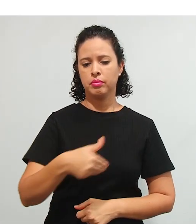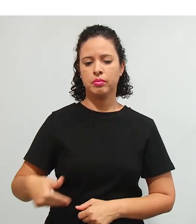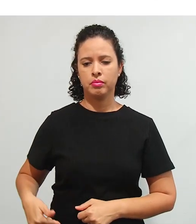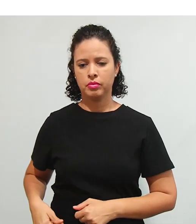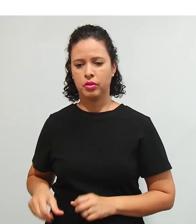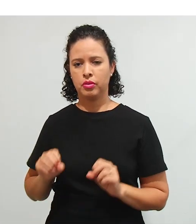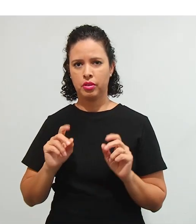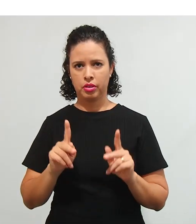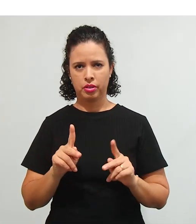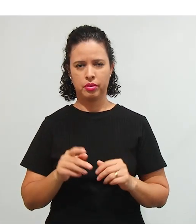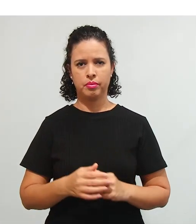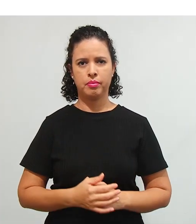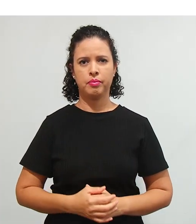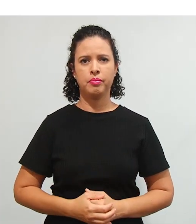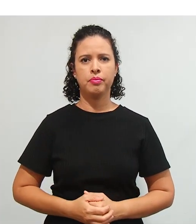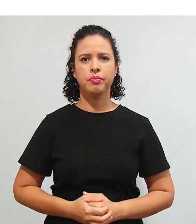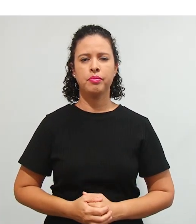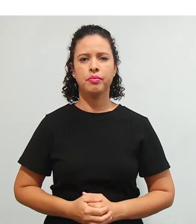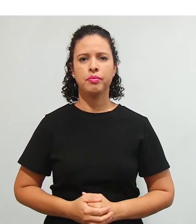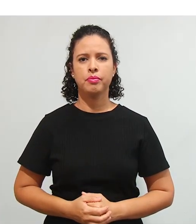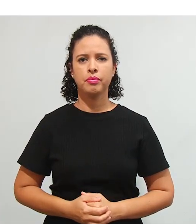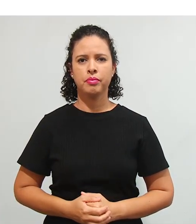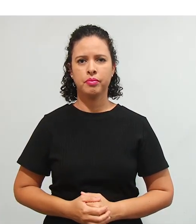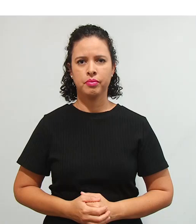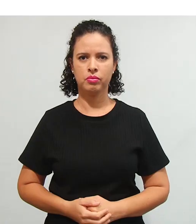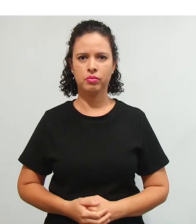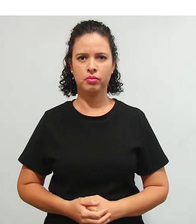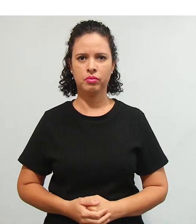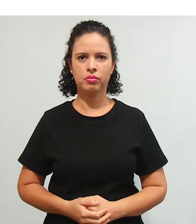público, tá certo? Bom,